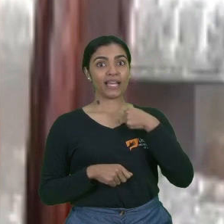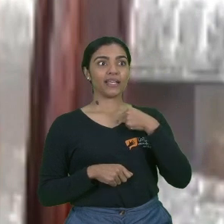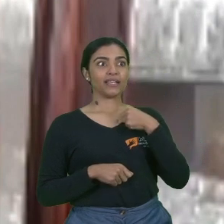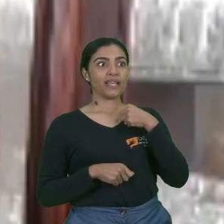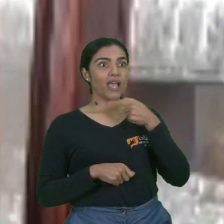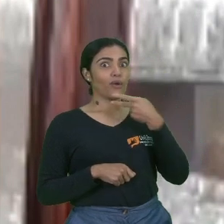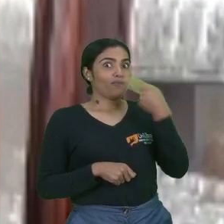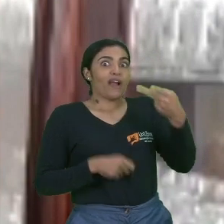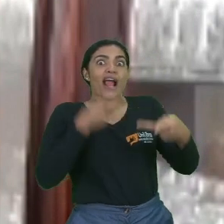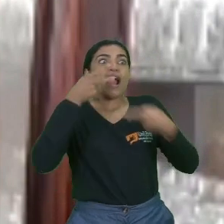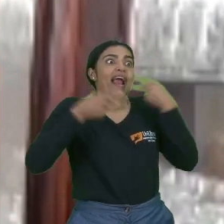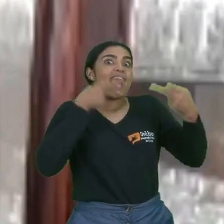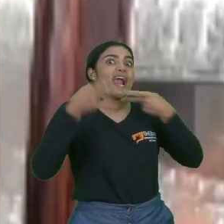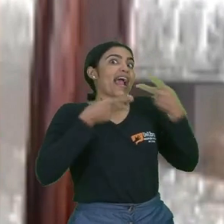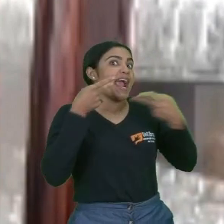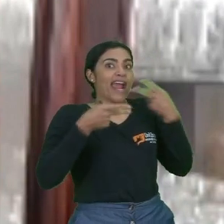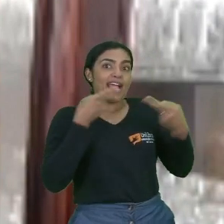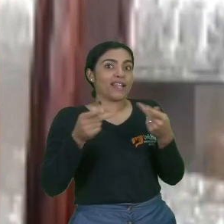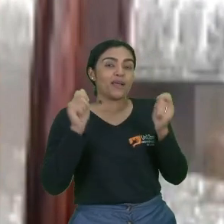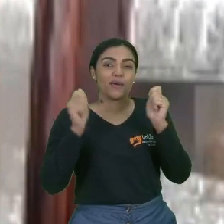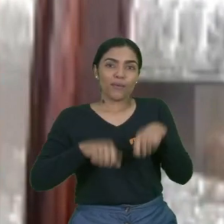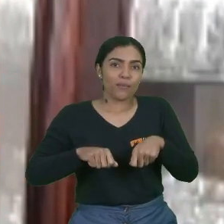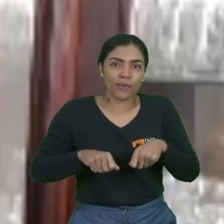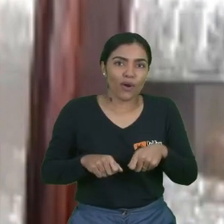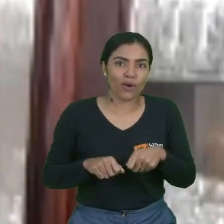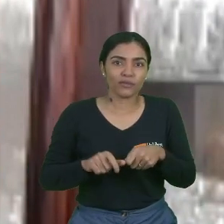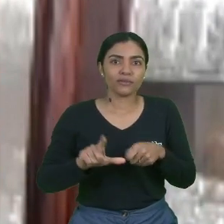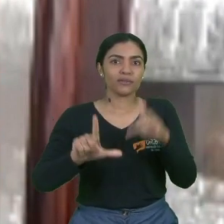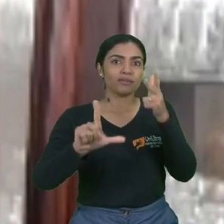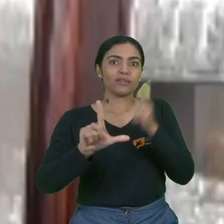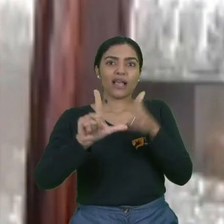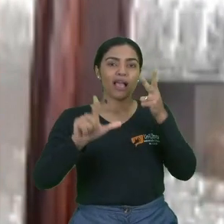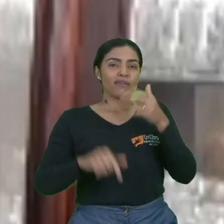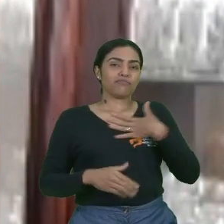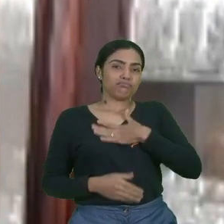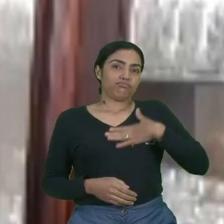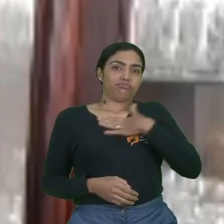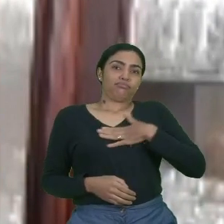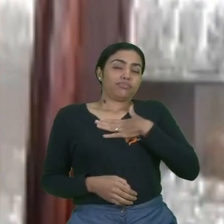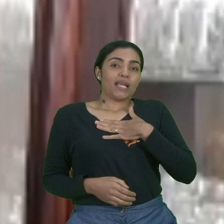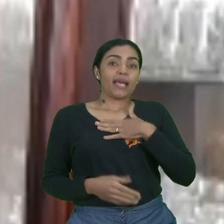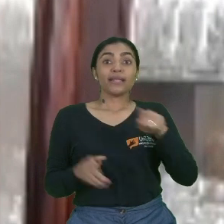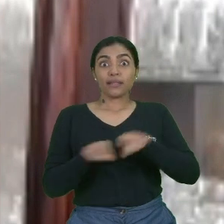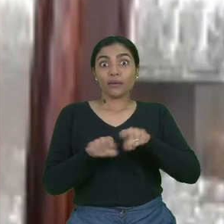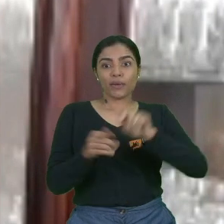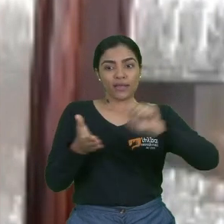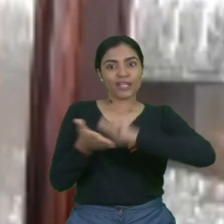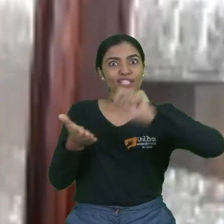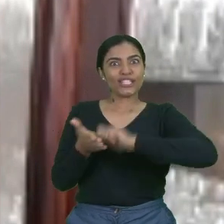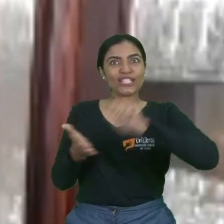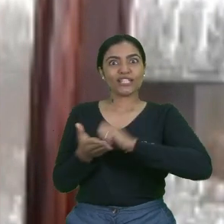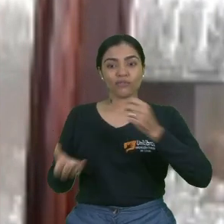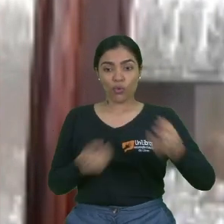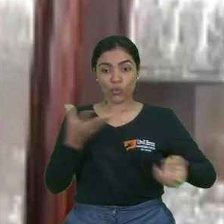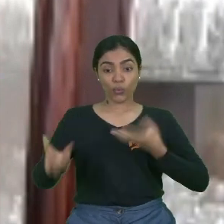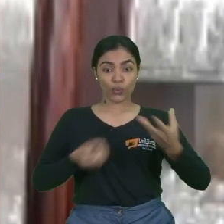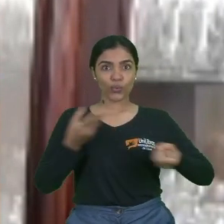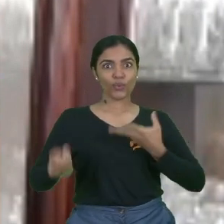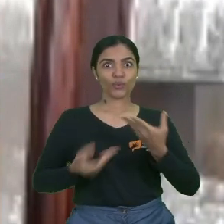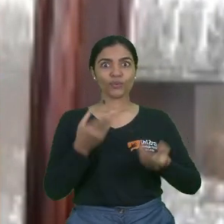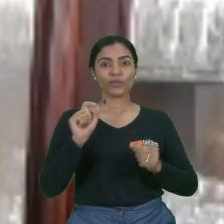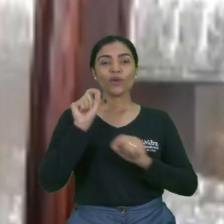posso falar vou fazer umas Life não fazer mas também escrever e produzir coisas que fique mais